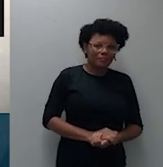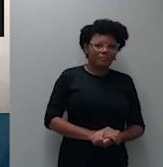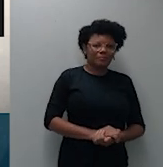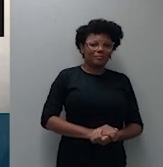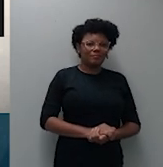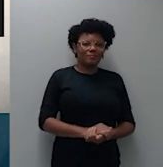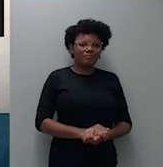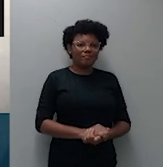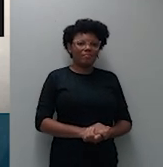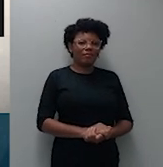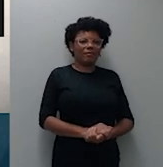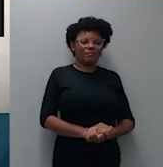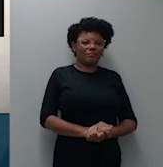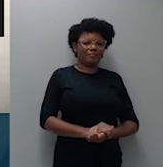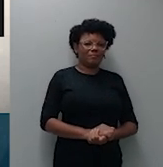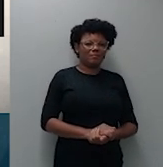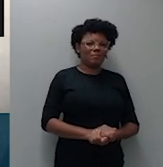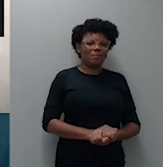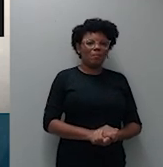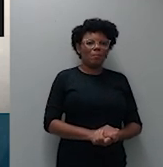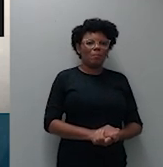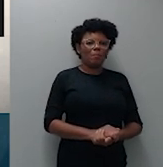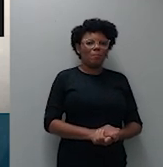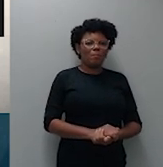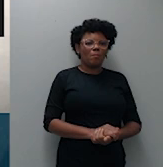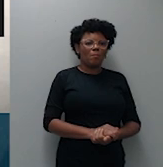ícone ok